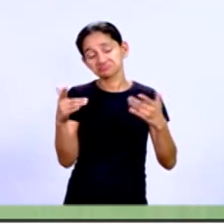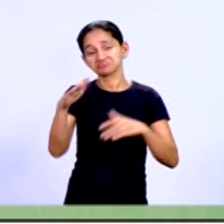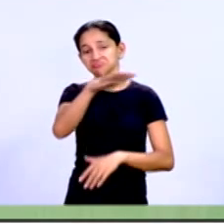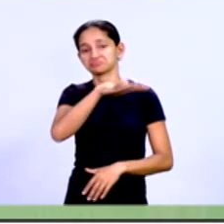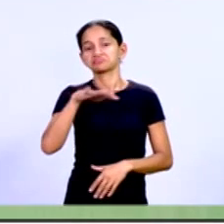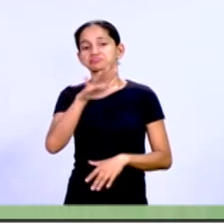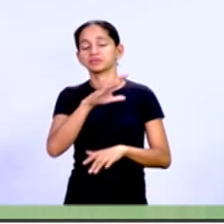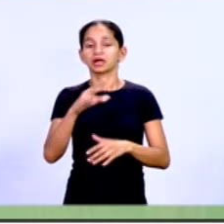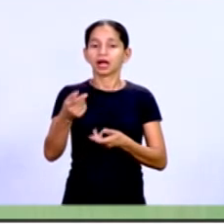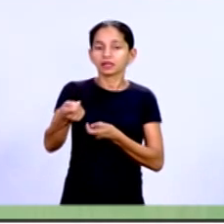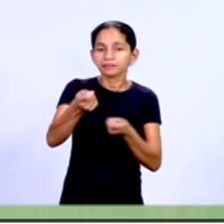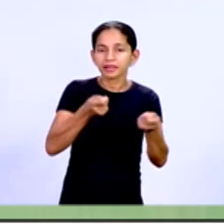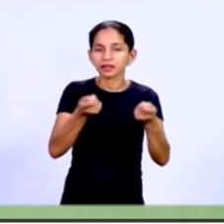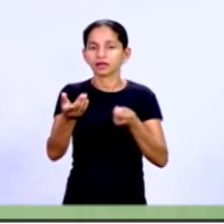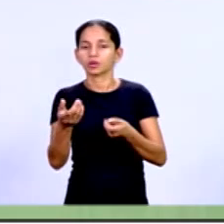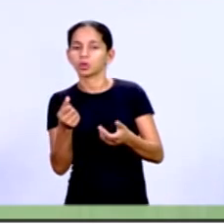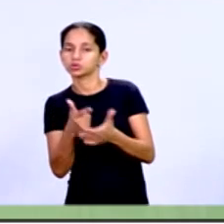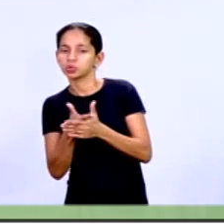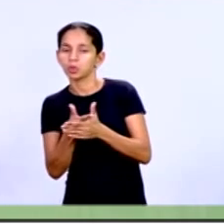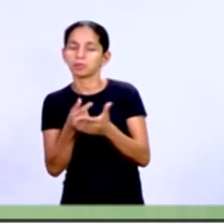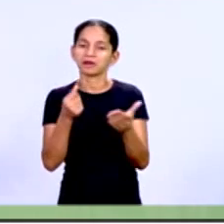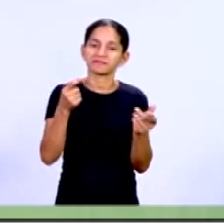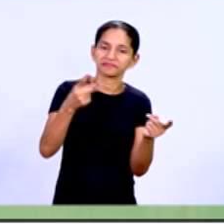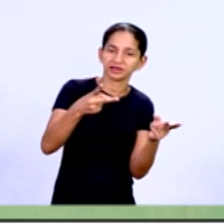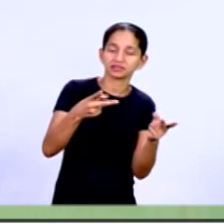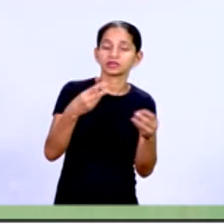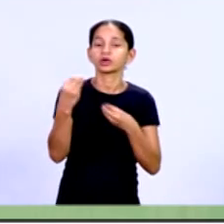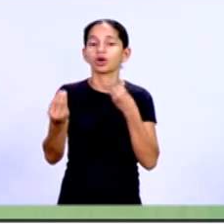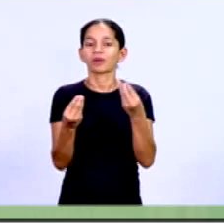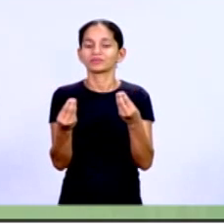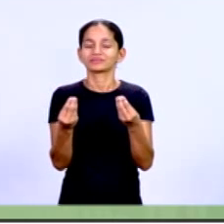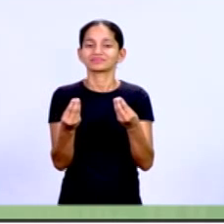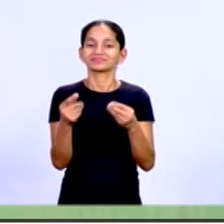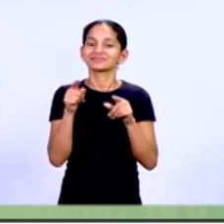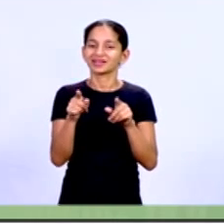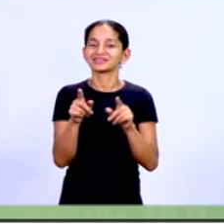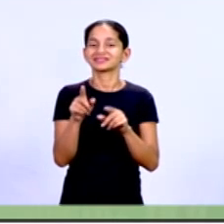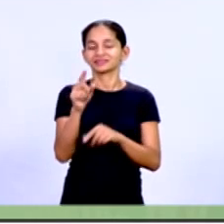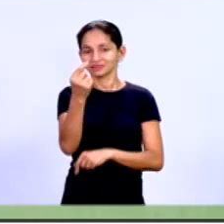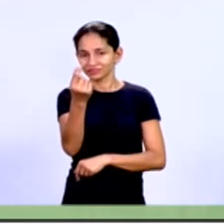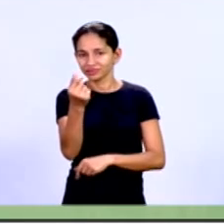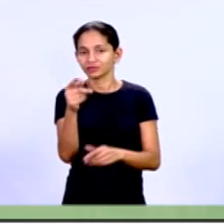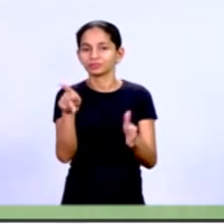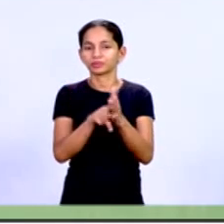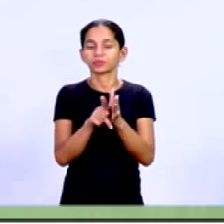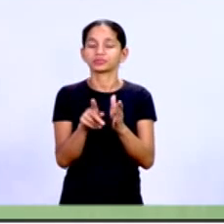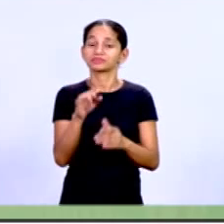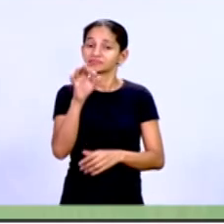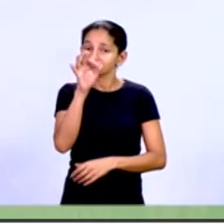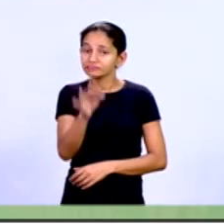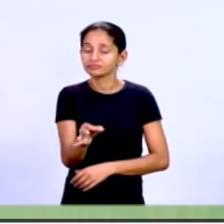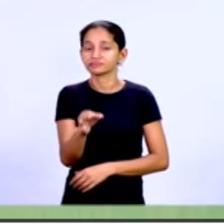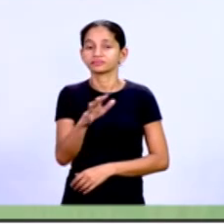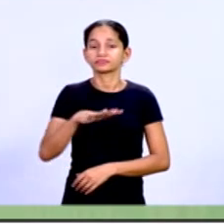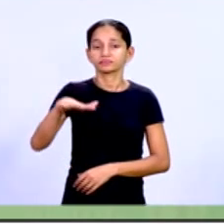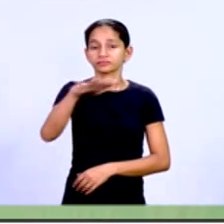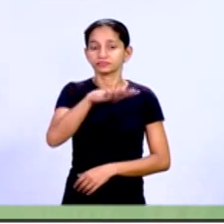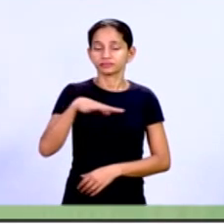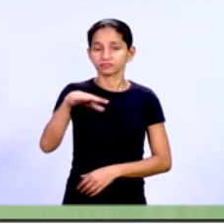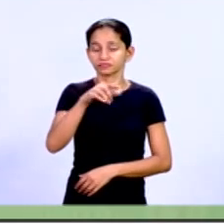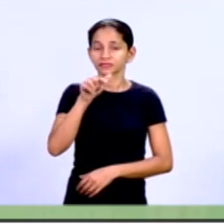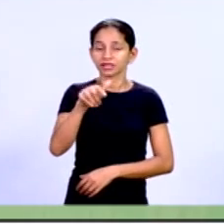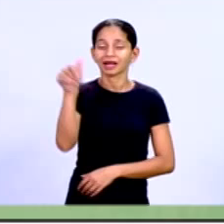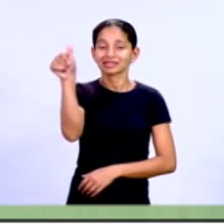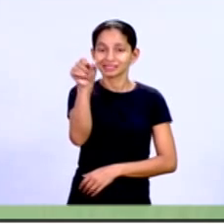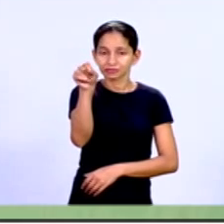foi posta para negociação na Bolsa de Valores. Então, o valor dela vai ser definido Aonde? Na